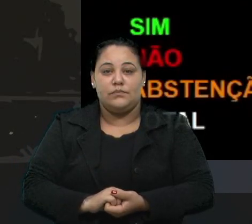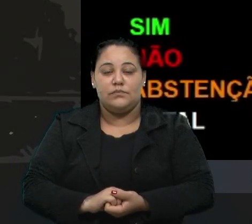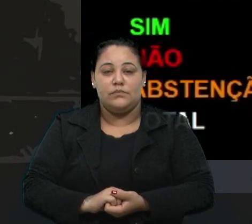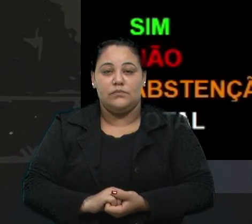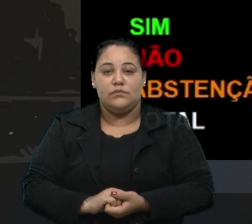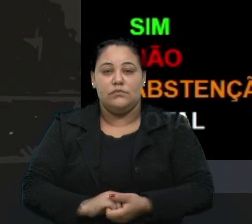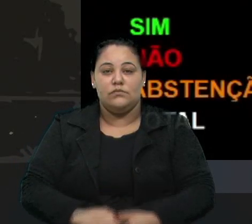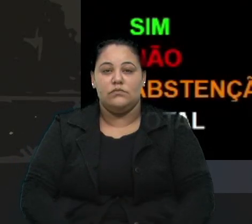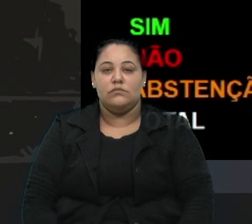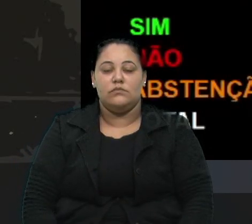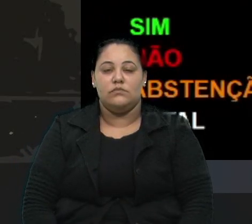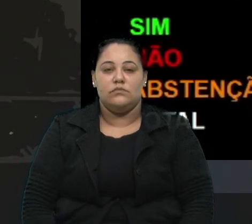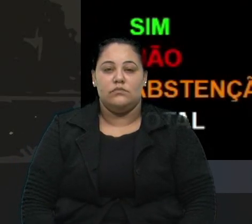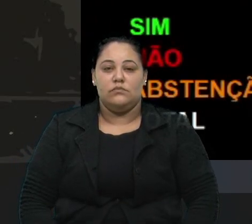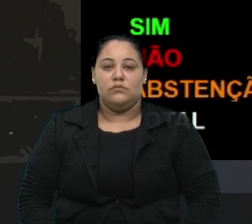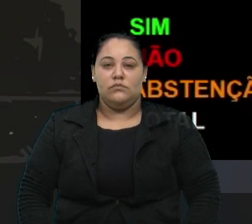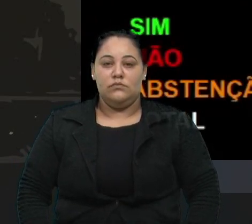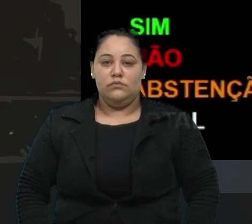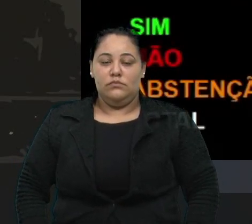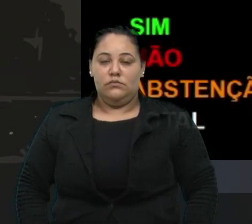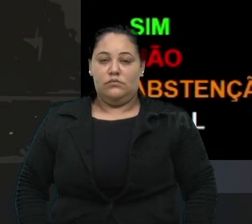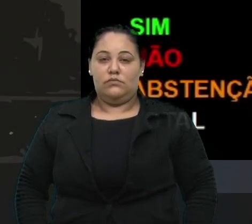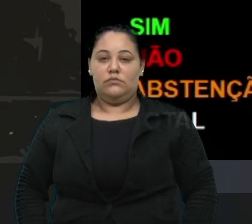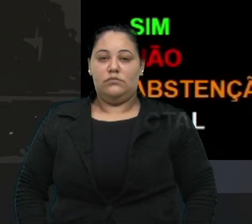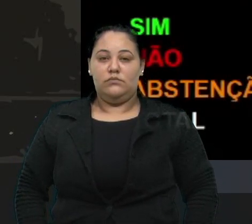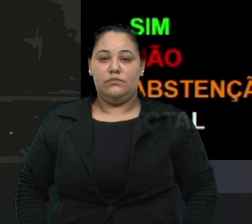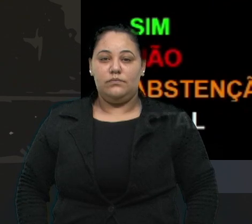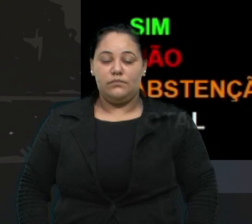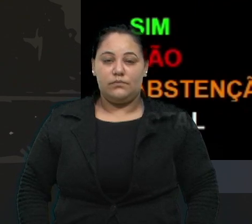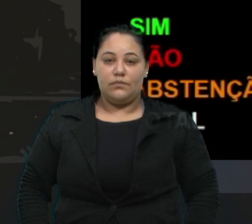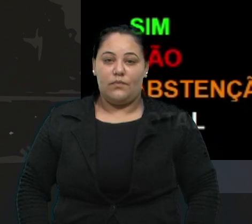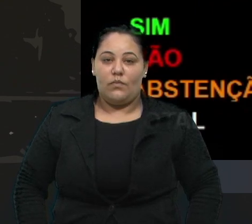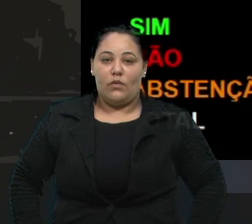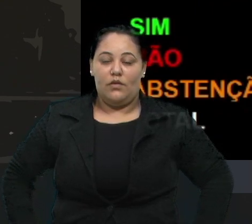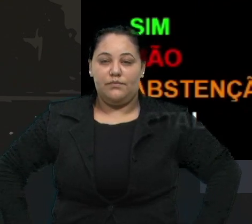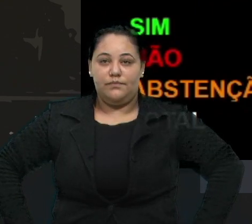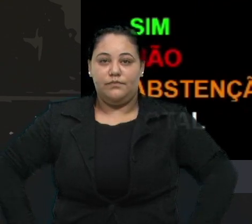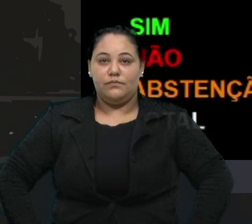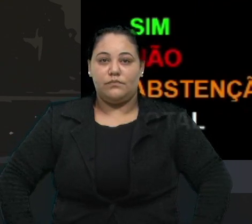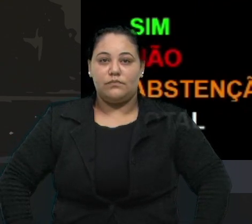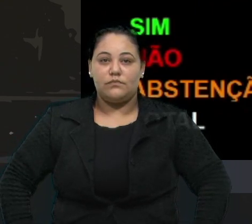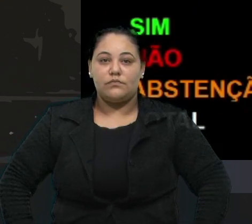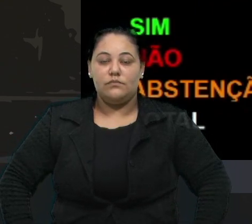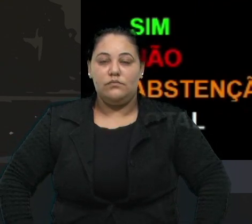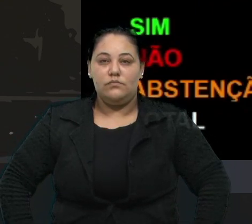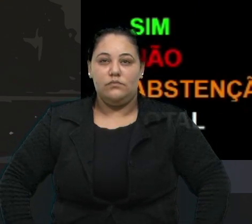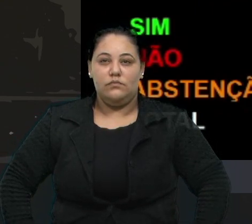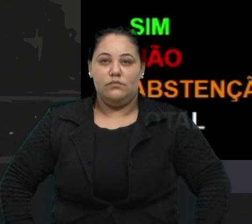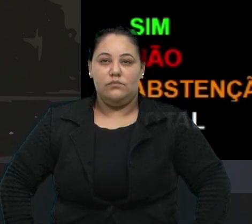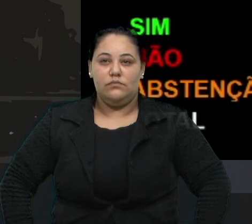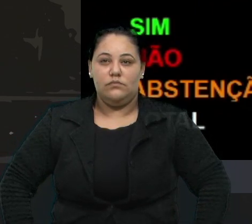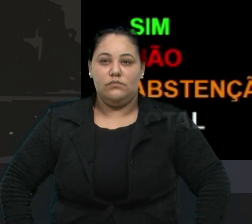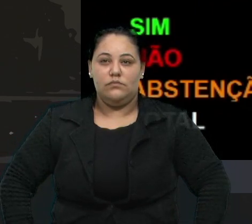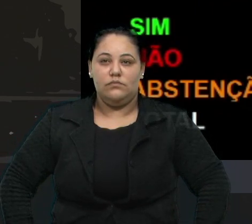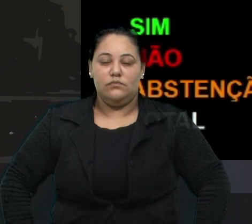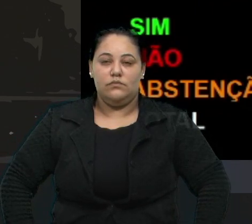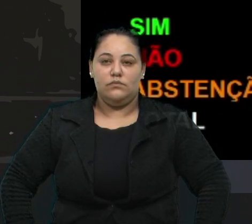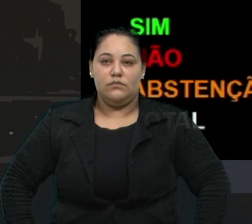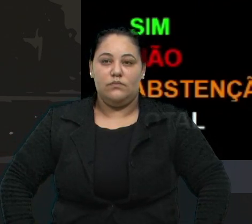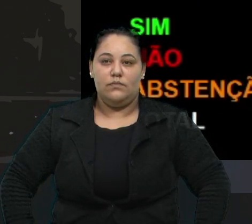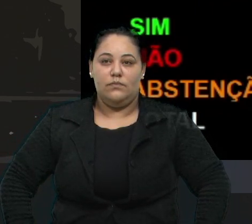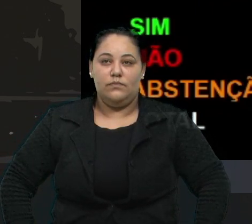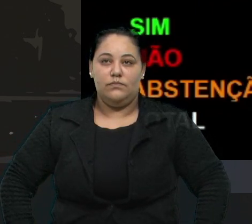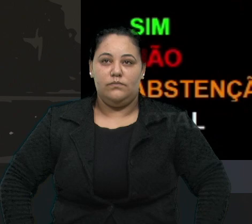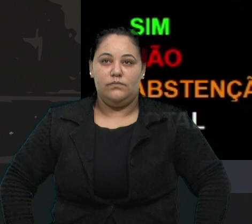Como vota a vereadora Gladys Frisso? Eu voto sim, senhor presidente. Vereadora Gladys Frisso vota